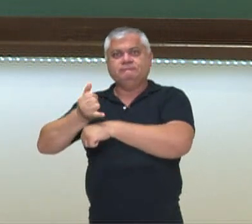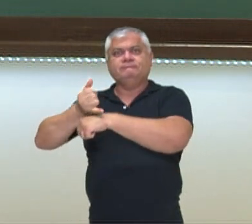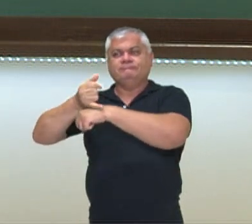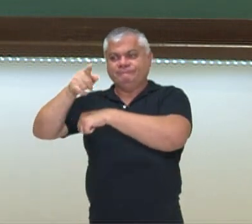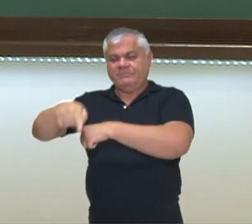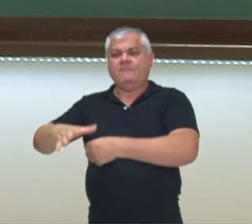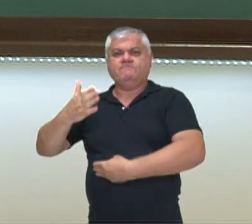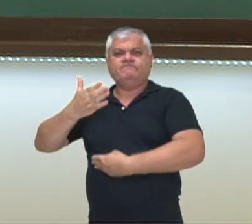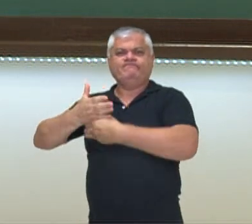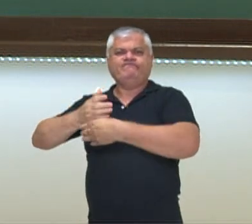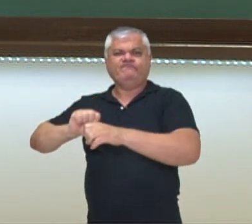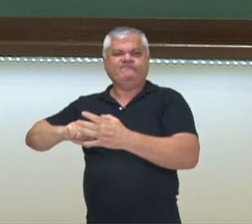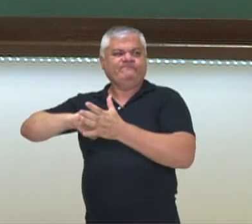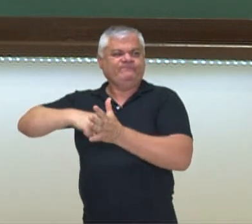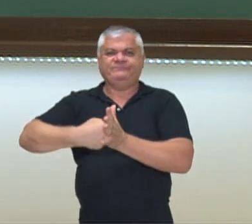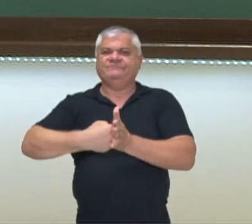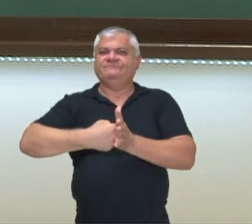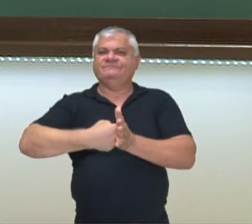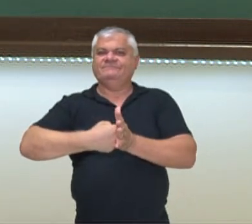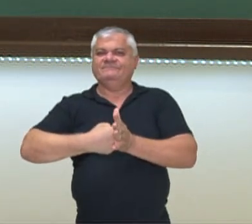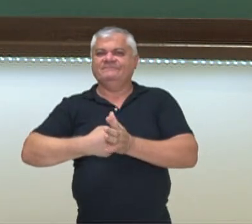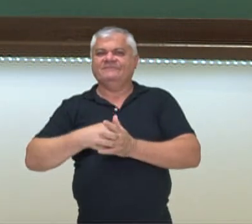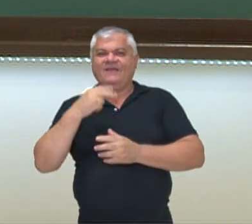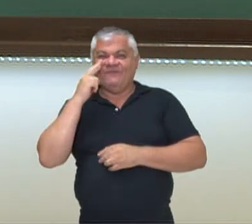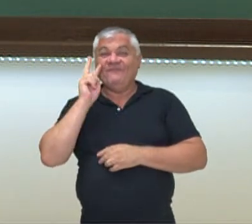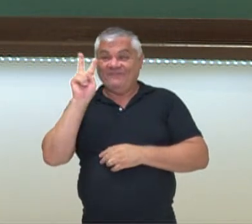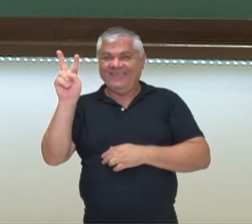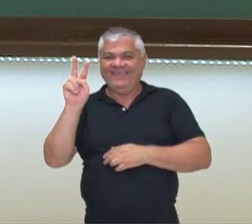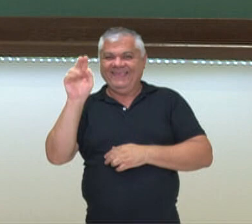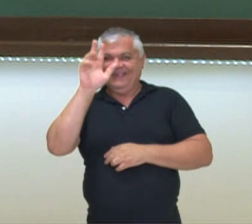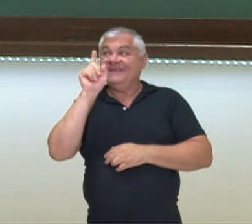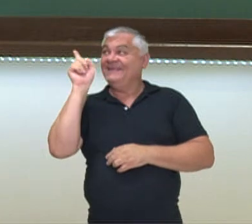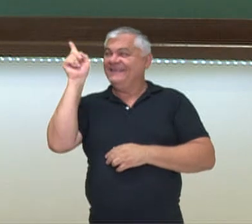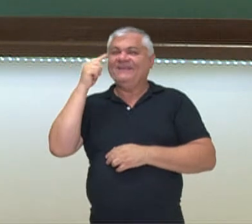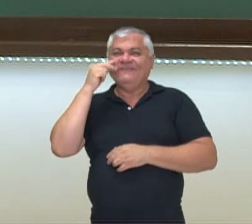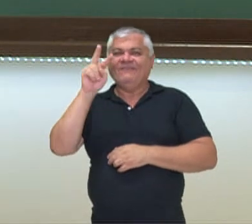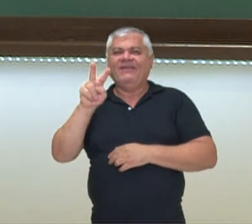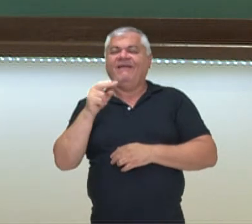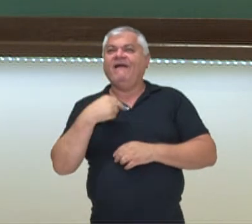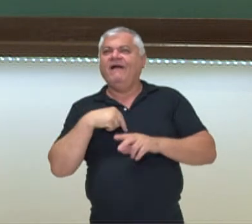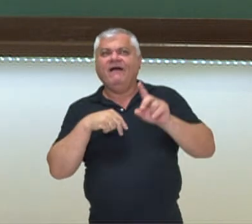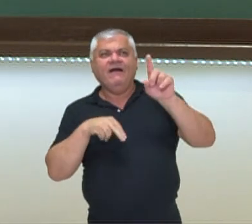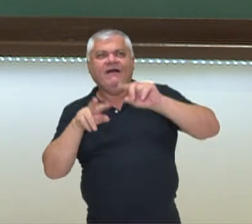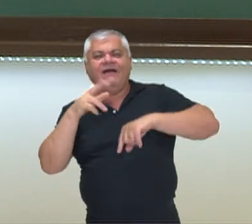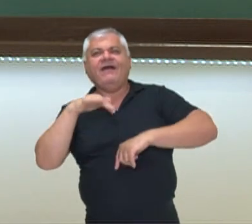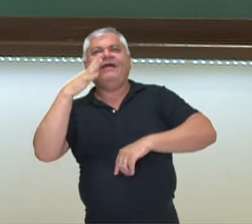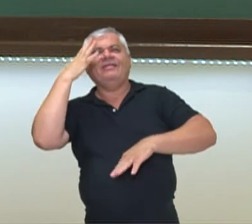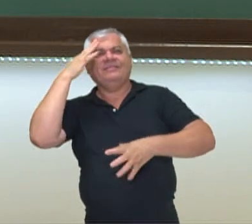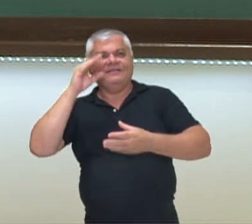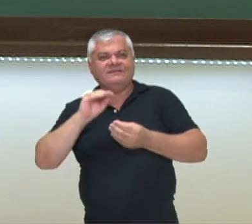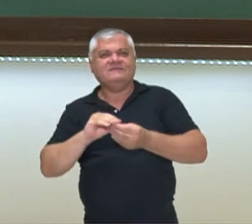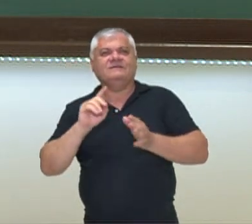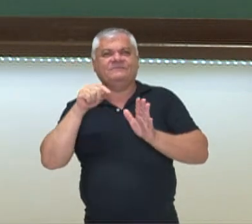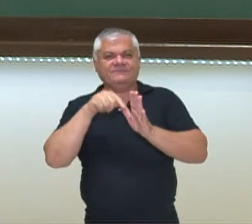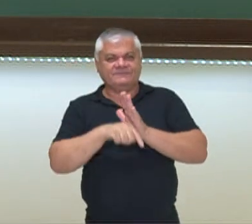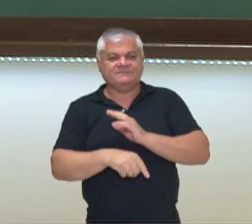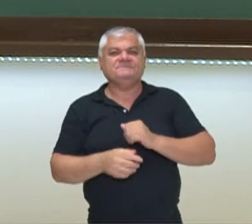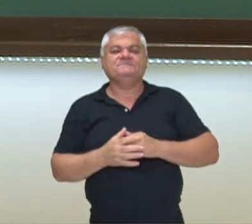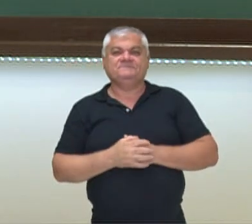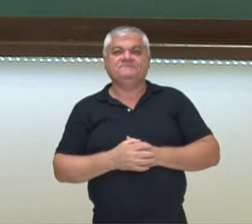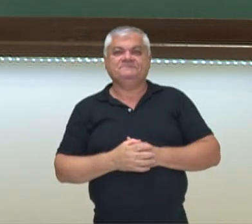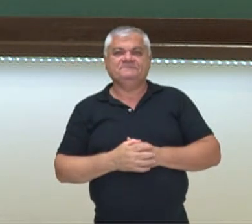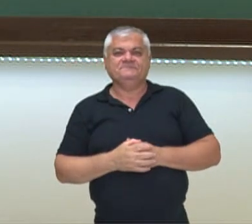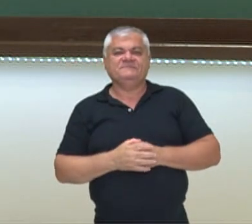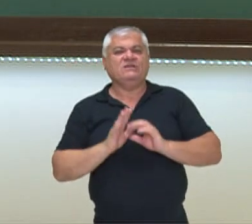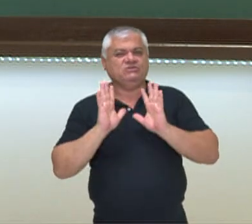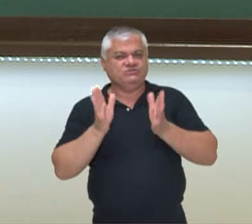esse mapinha para que você olhe com cuidado quando tiver acesso a esse material e fazer um estudo aprofundado dele. Além